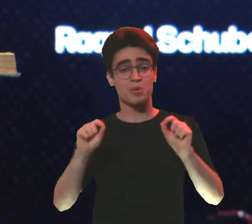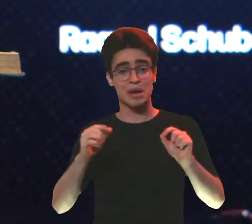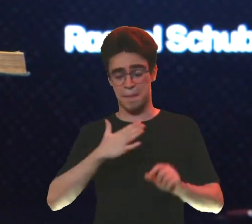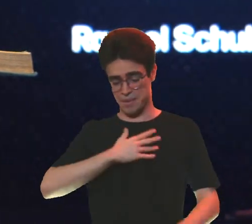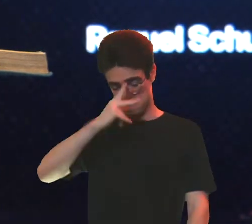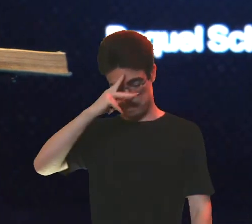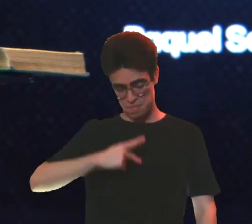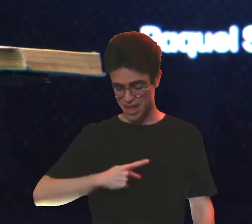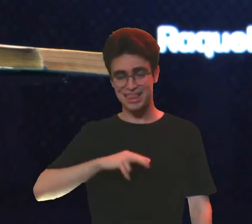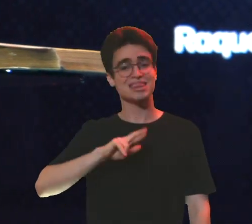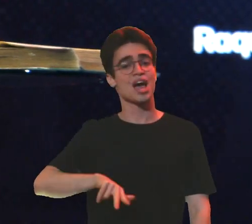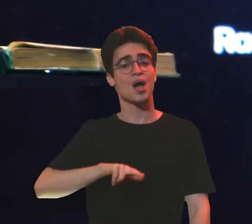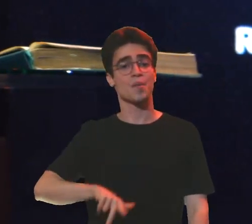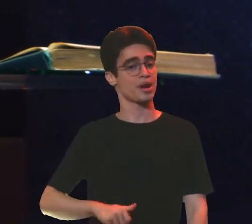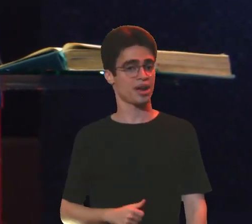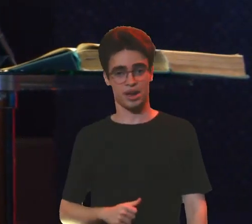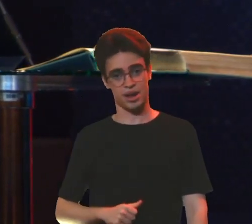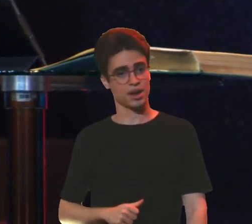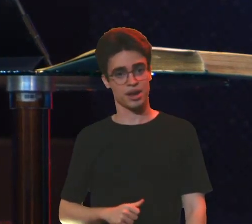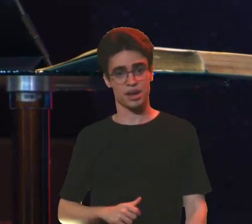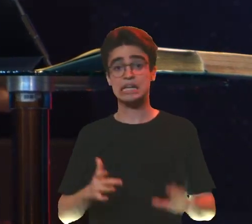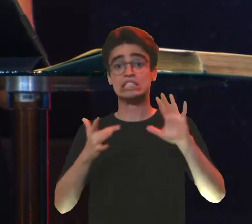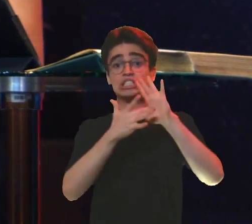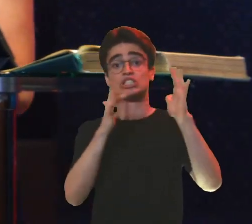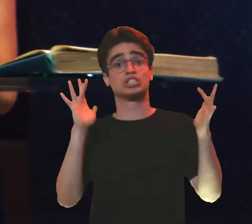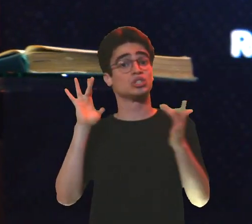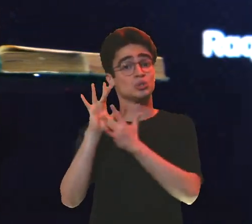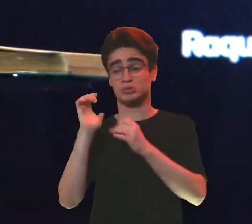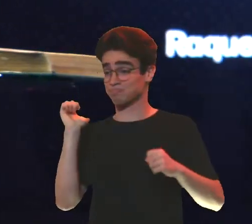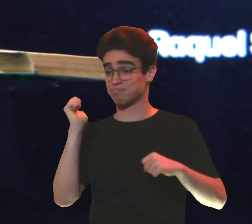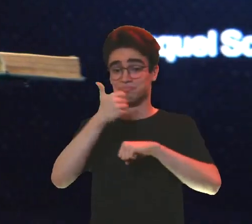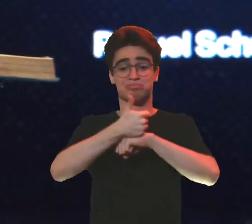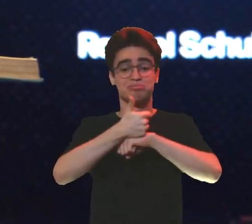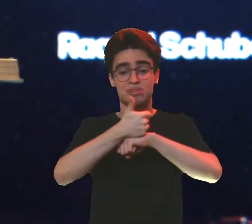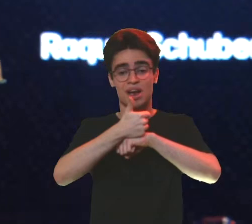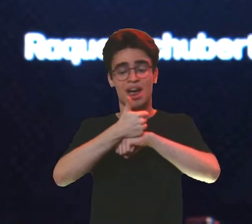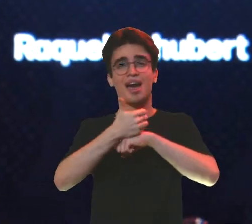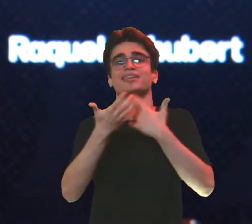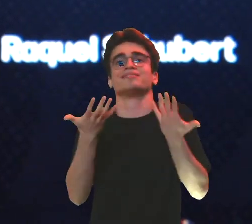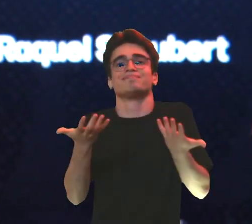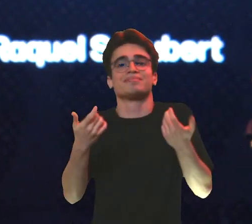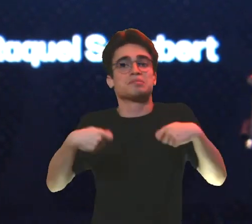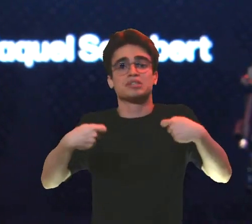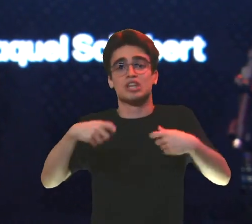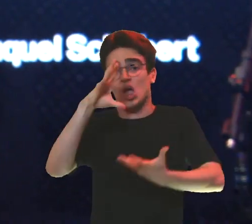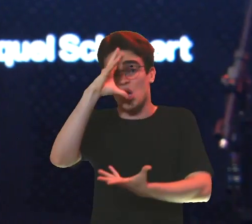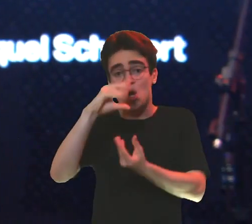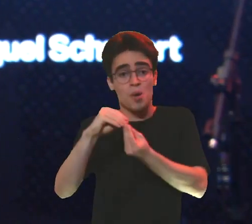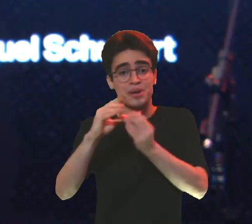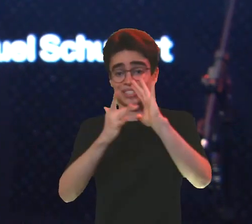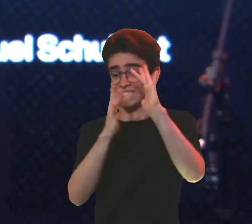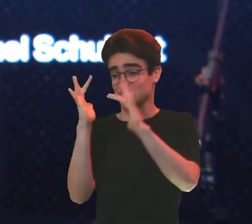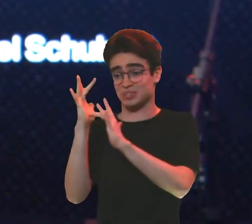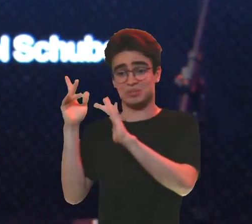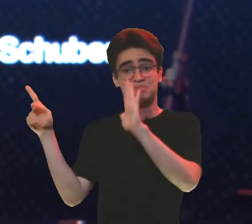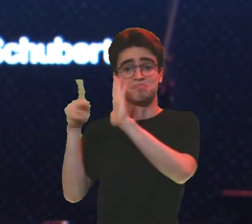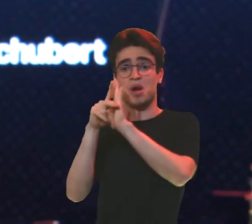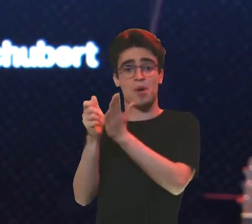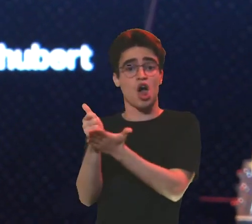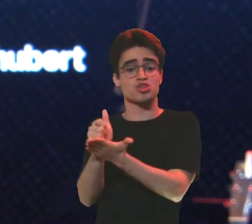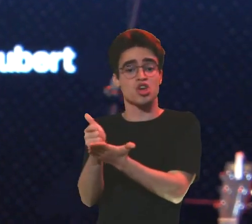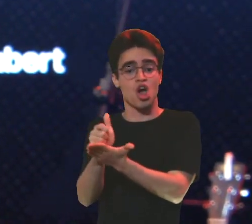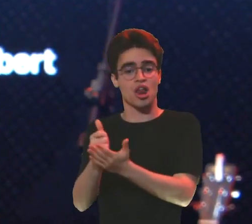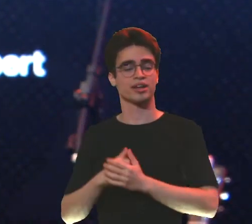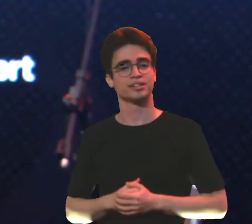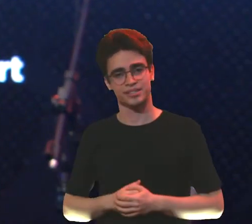para a gente mesmo. Quando Jesus assume o trono do nosso coração, a gente precisa entender que Ele assume o controle. Eu